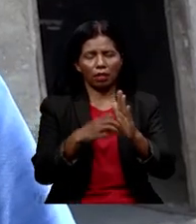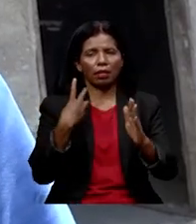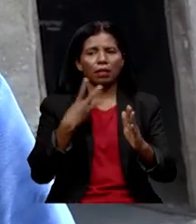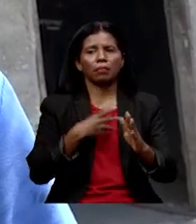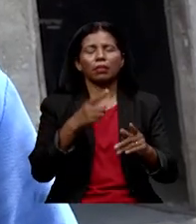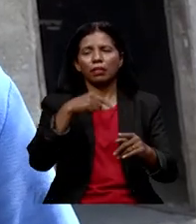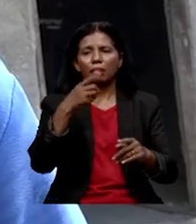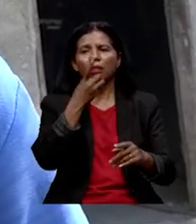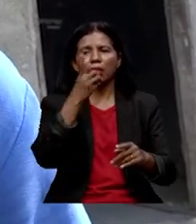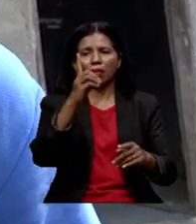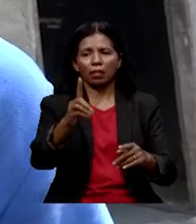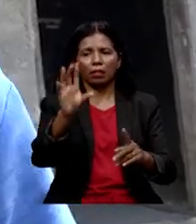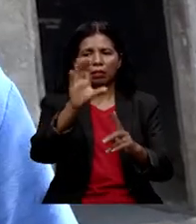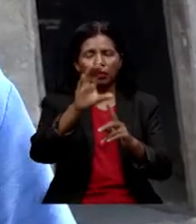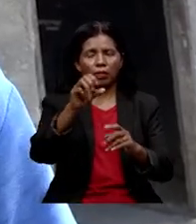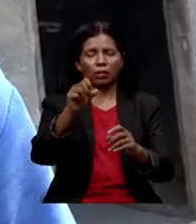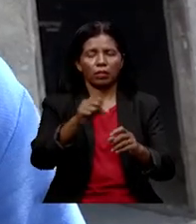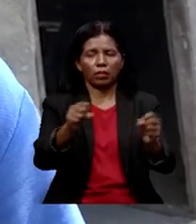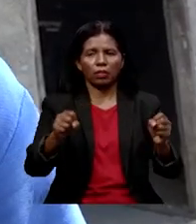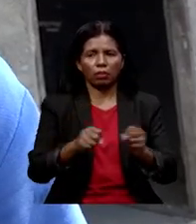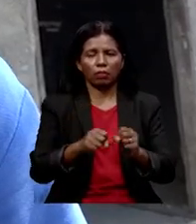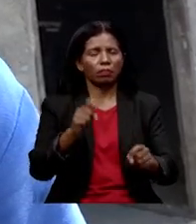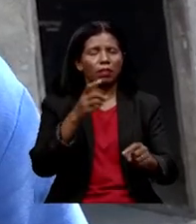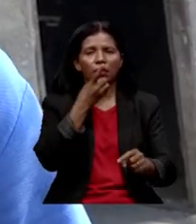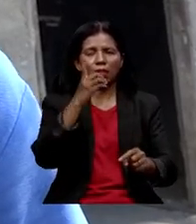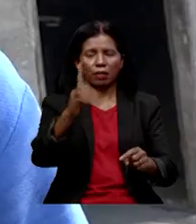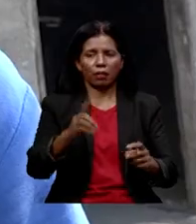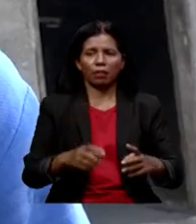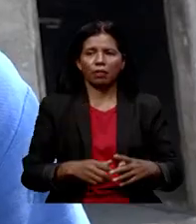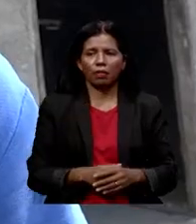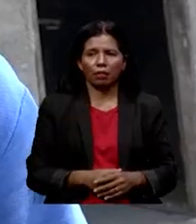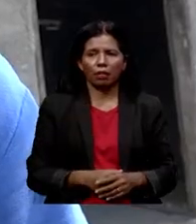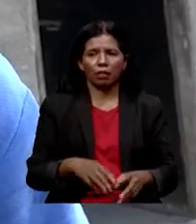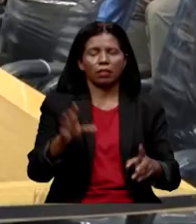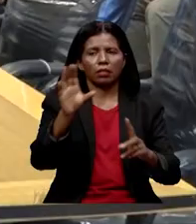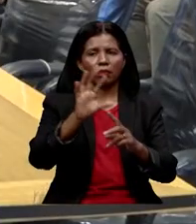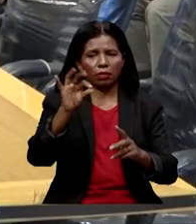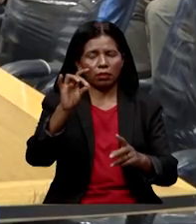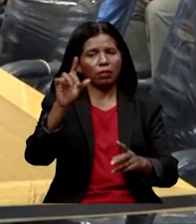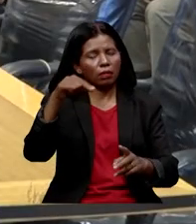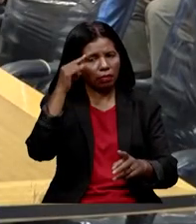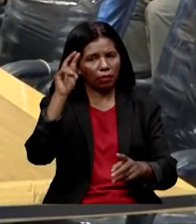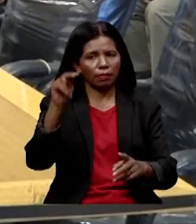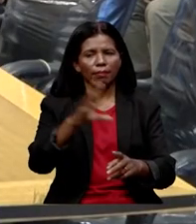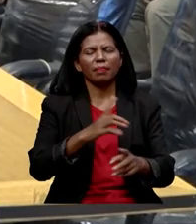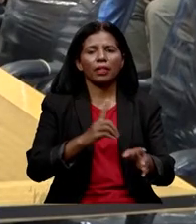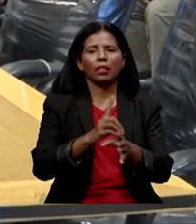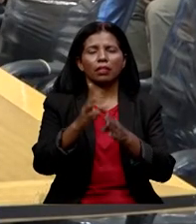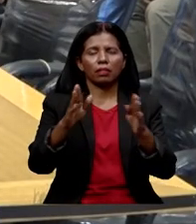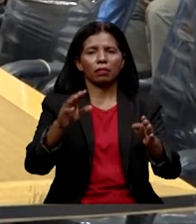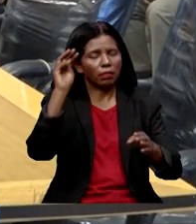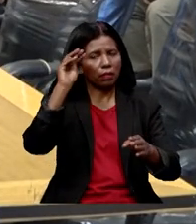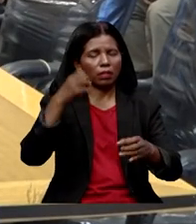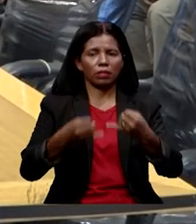declara. Se psicoma declara. Sabe, vosso, né? Segredo é oitavo governo. Antes de representante diretor-geral do Ministério da